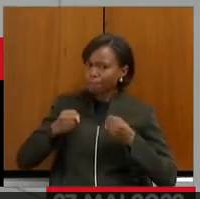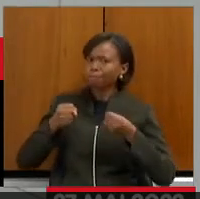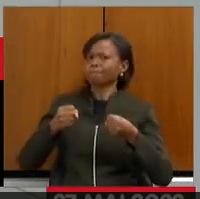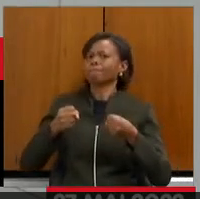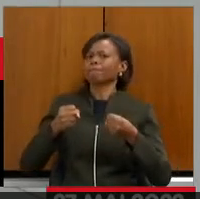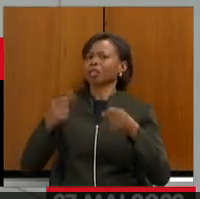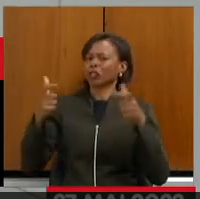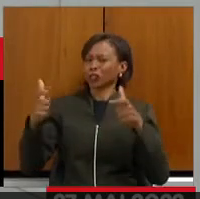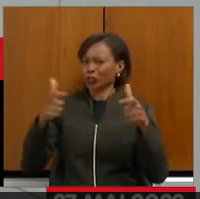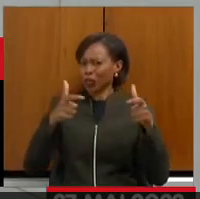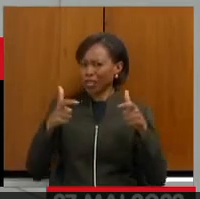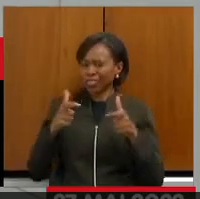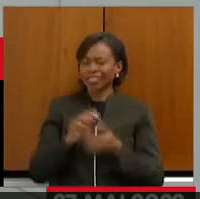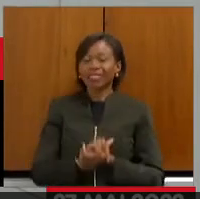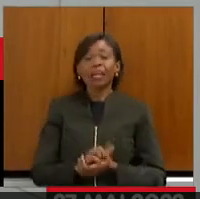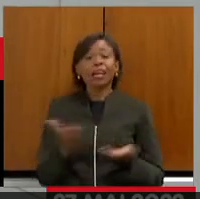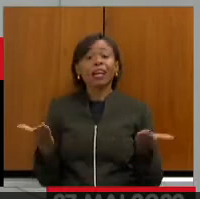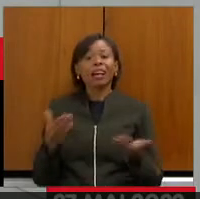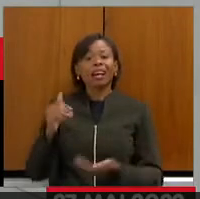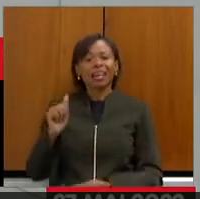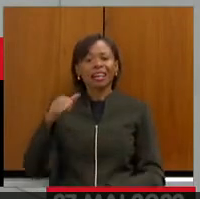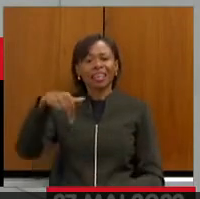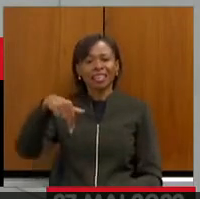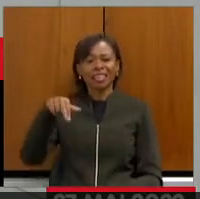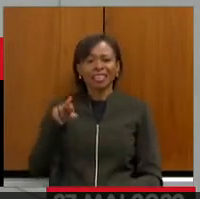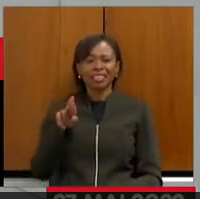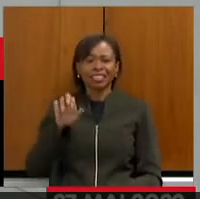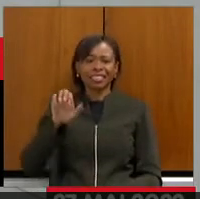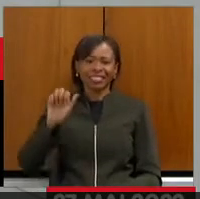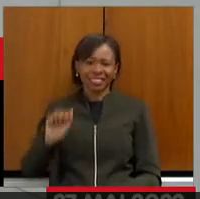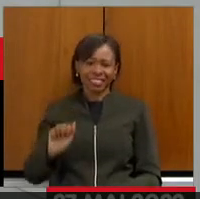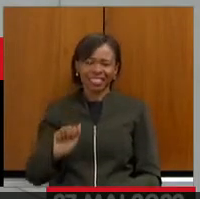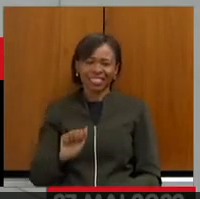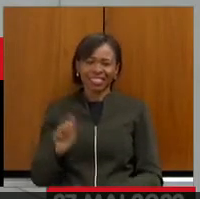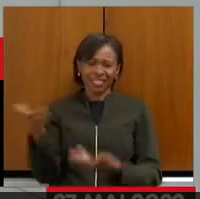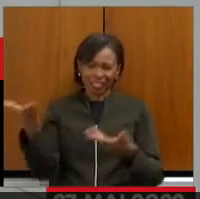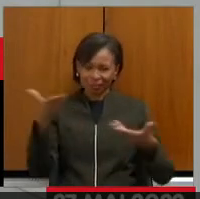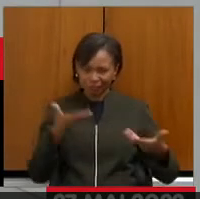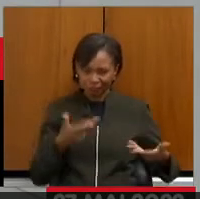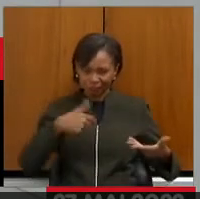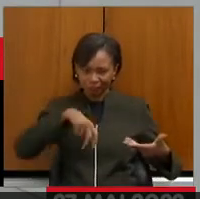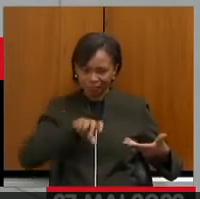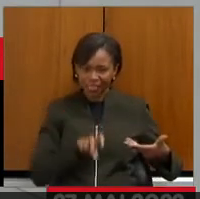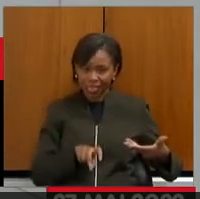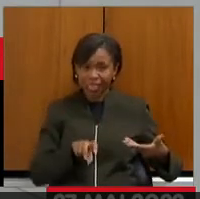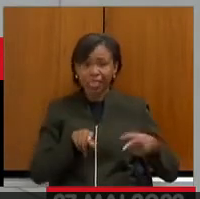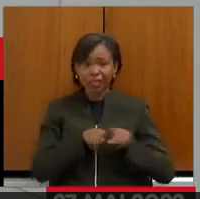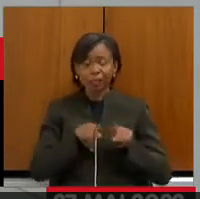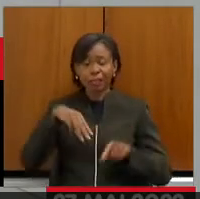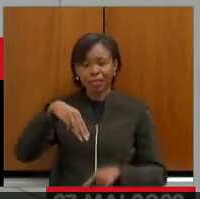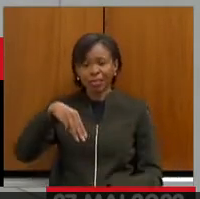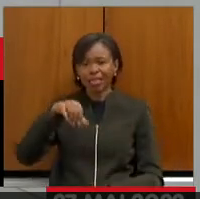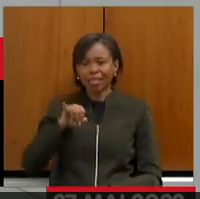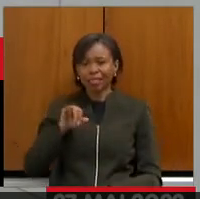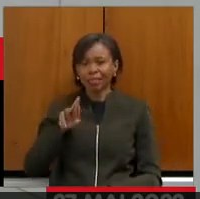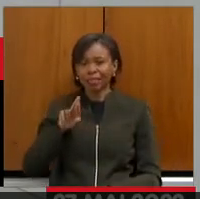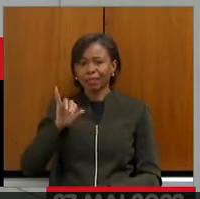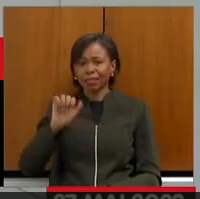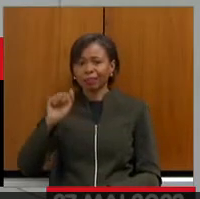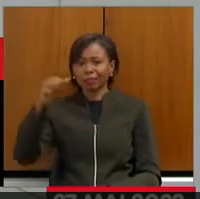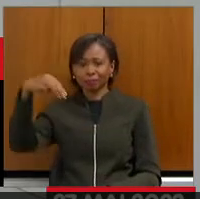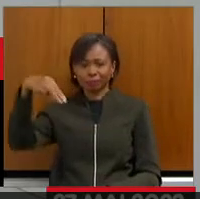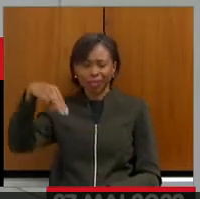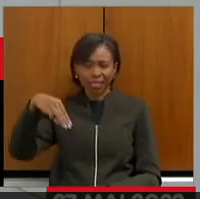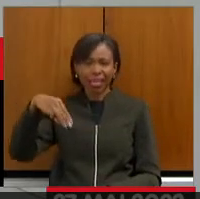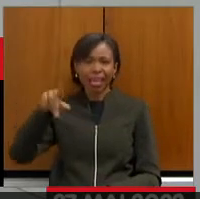territórios convidada que tá André de Jesus para tomar assento conosco a mesa convidar também a senhora Miriam apriginho